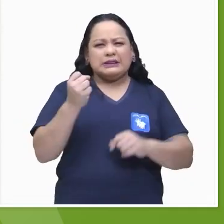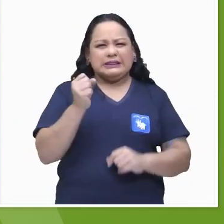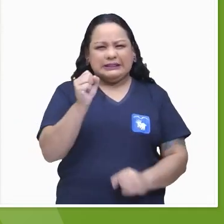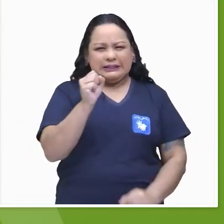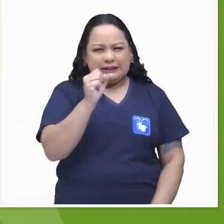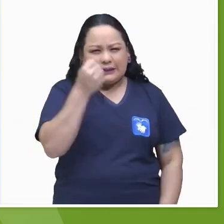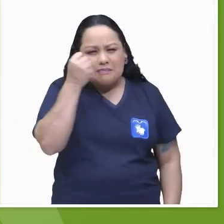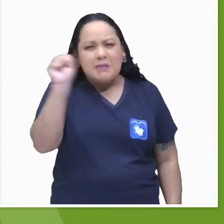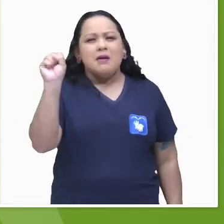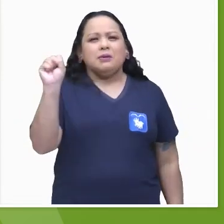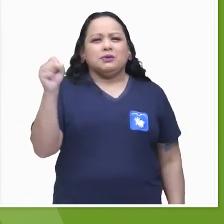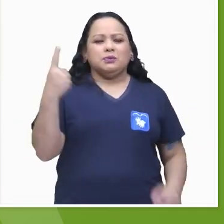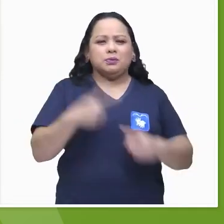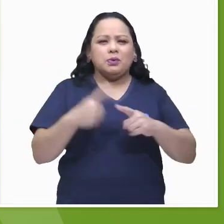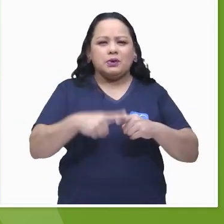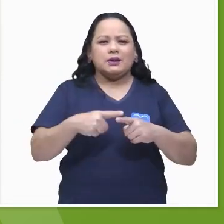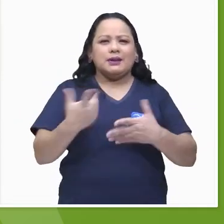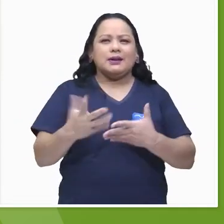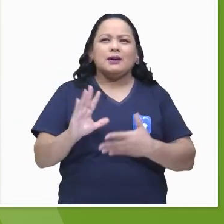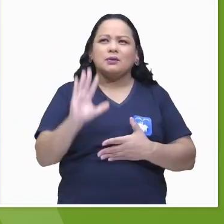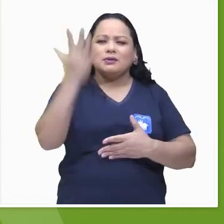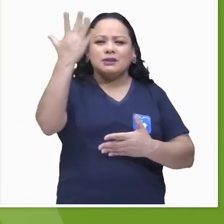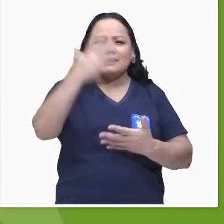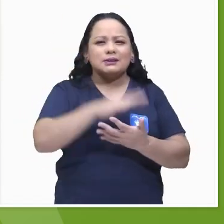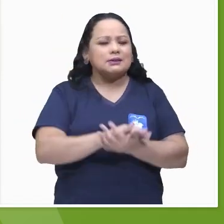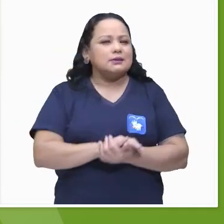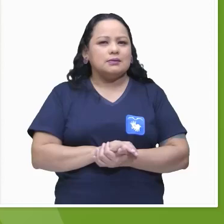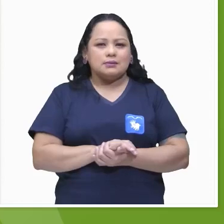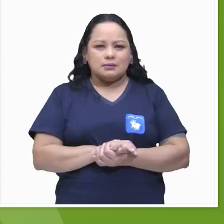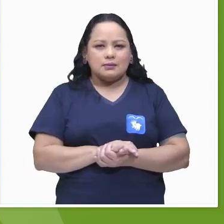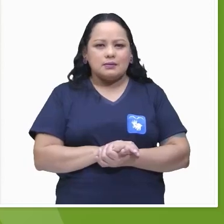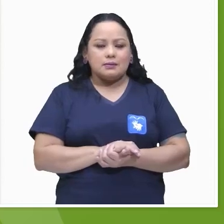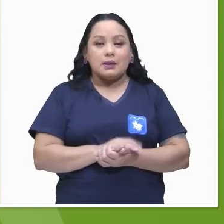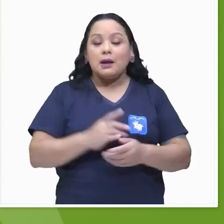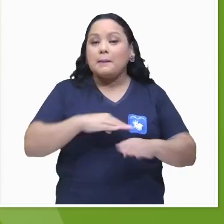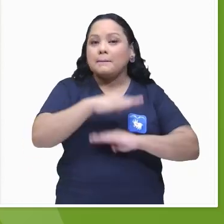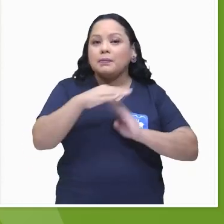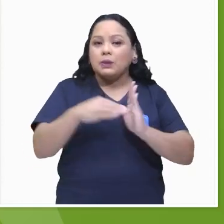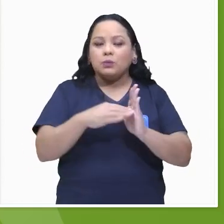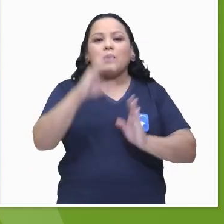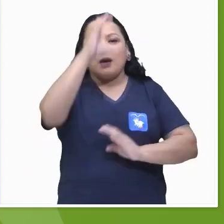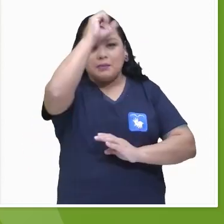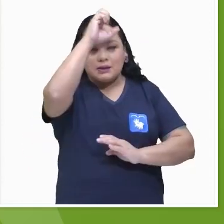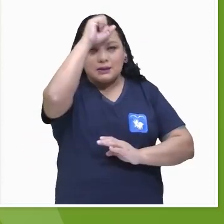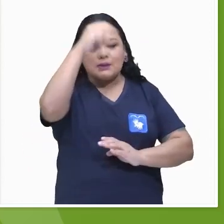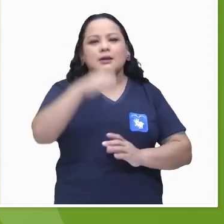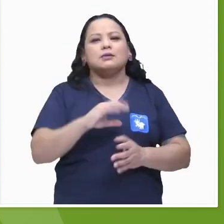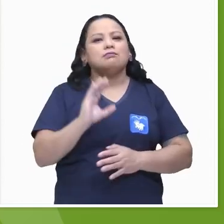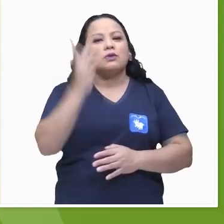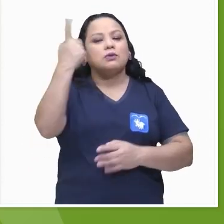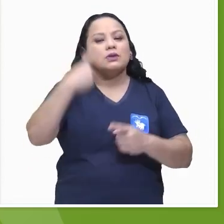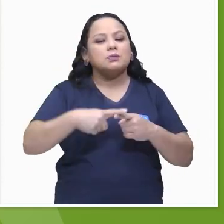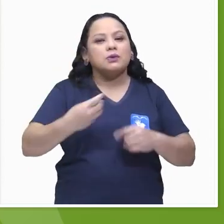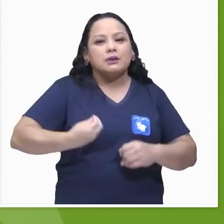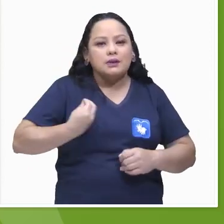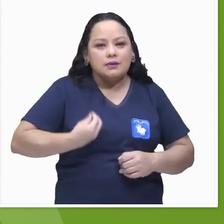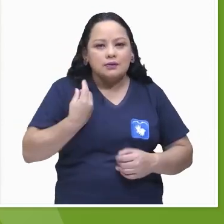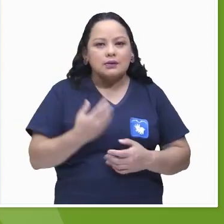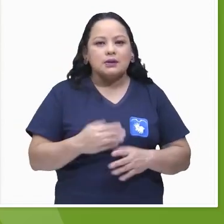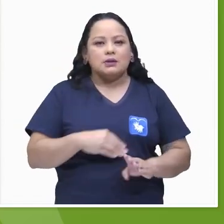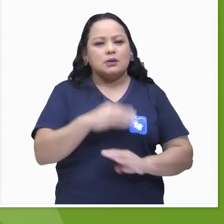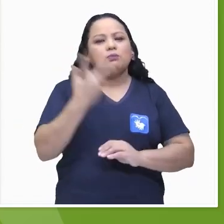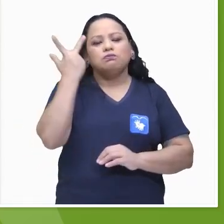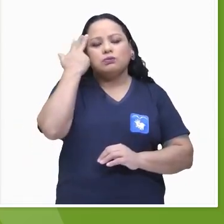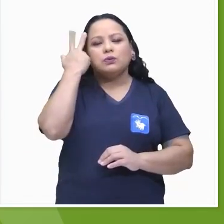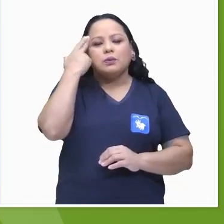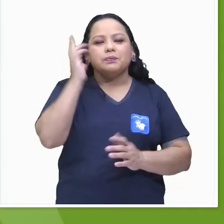algumas regras, algumas coisas que tem que seguir, mas isso tudo é um aprendizado para a vida, tá? Então, essas coisas todas são